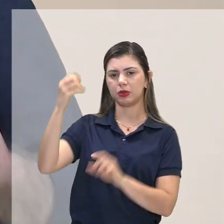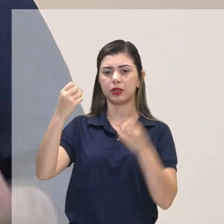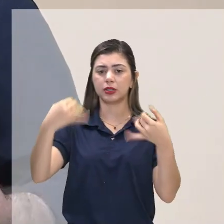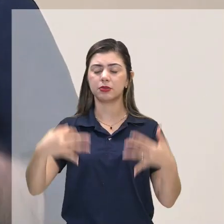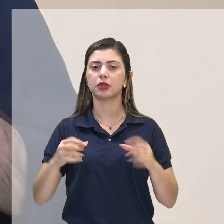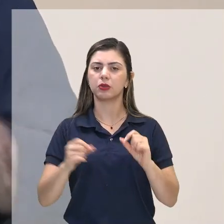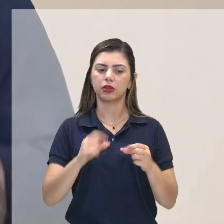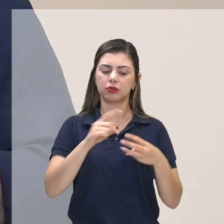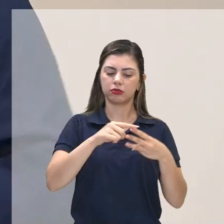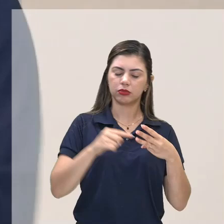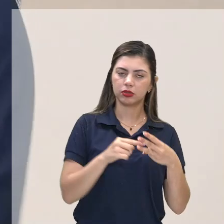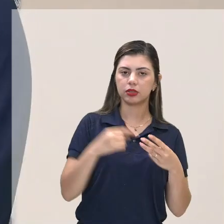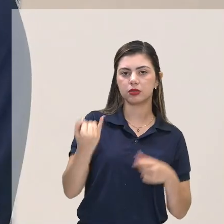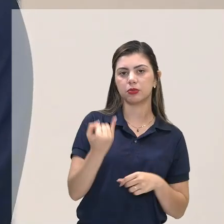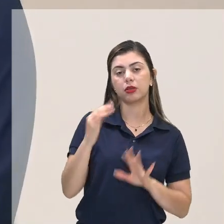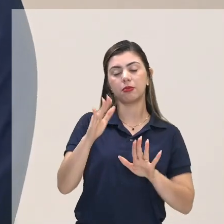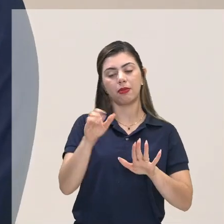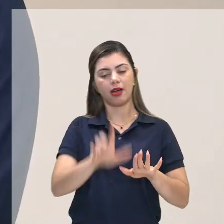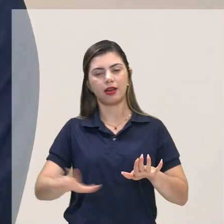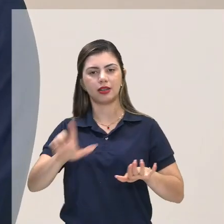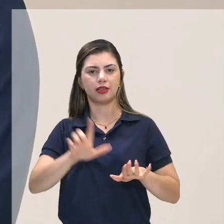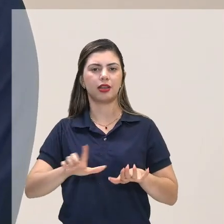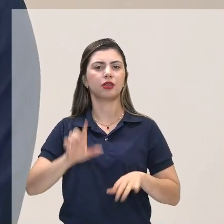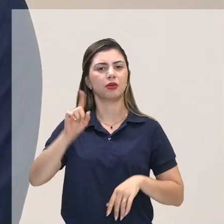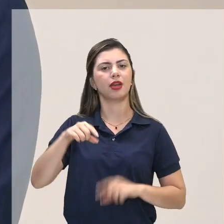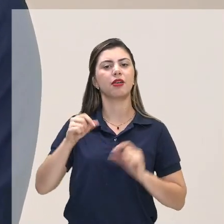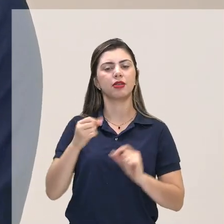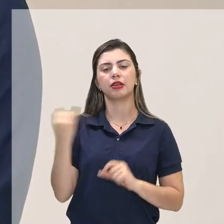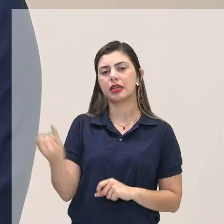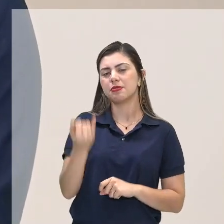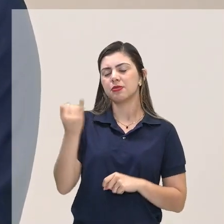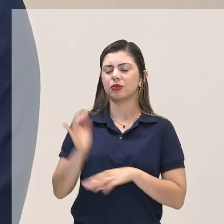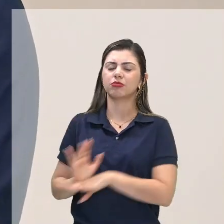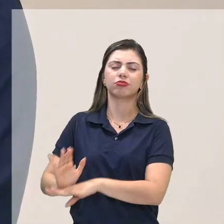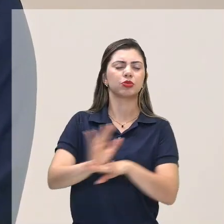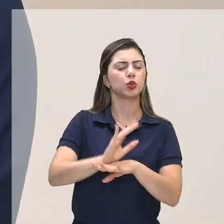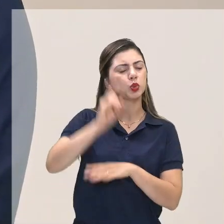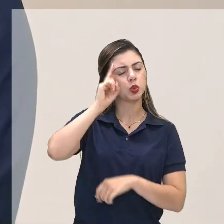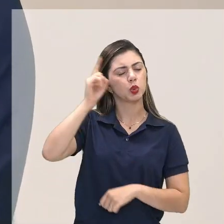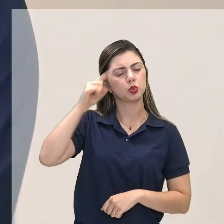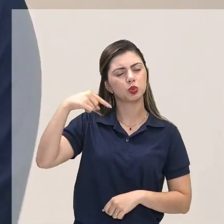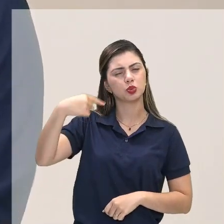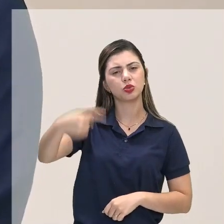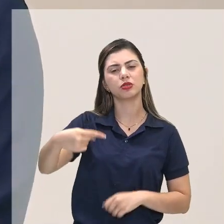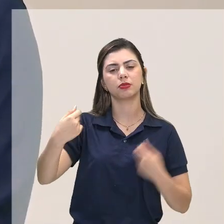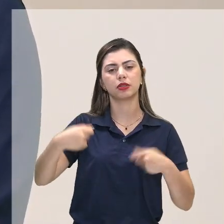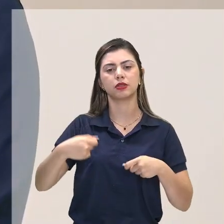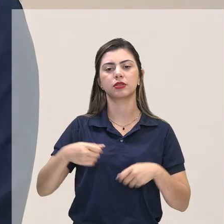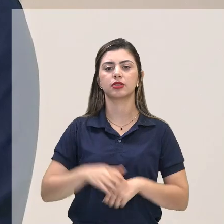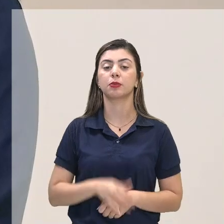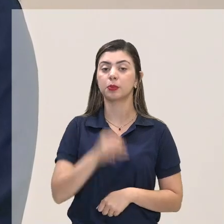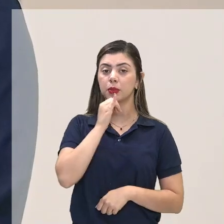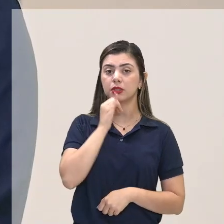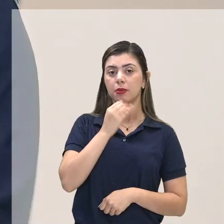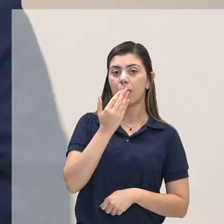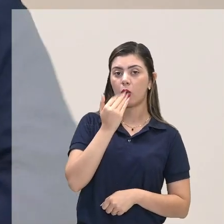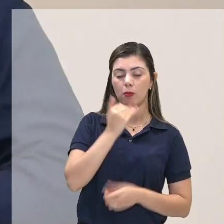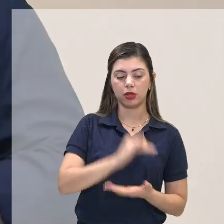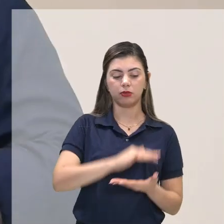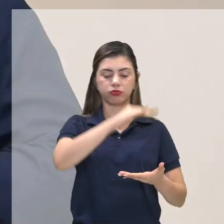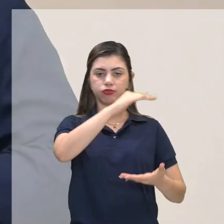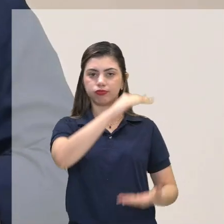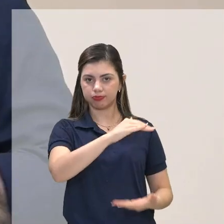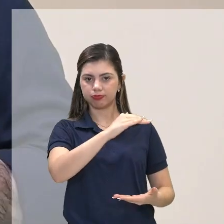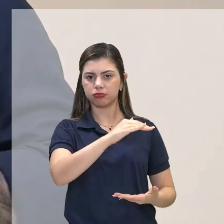que são tão básicos, a literatura também é aquilo que nós precisamos todos os dias. Então se a gente pensar numa cesta básica, por exemplo, né?